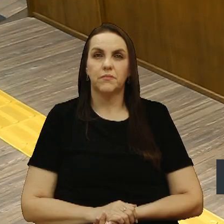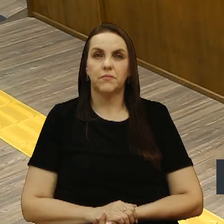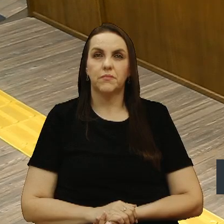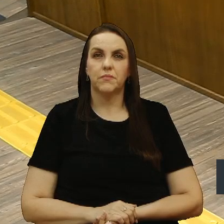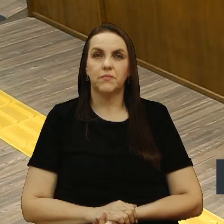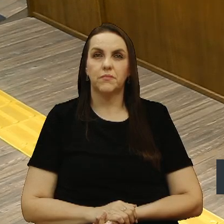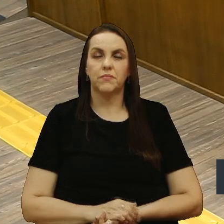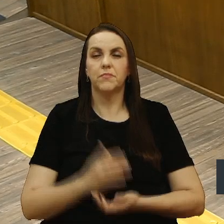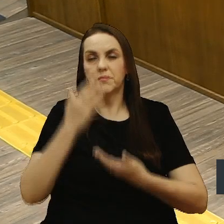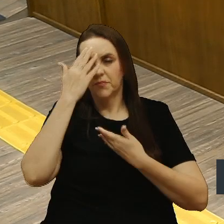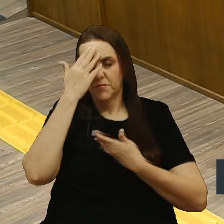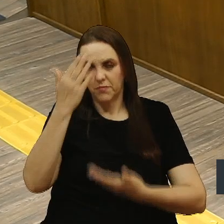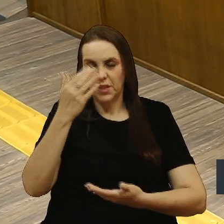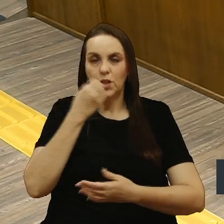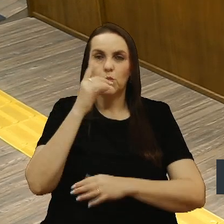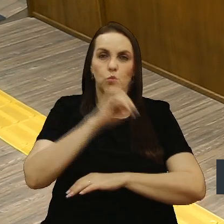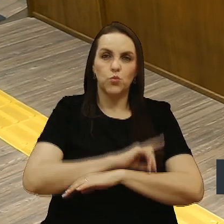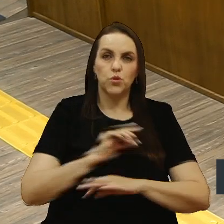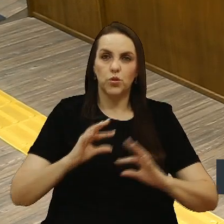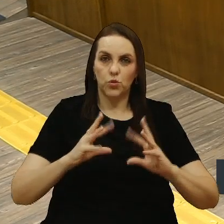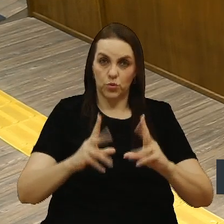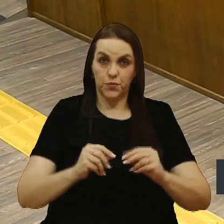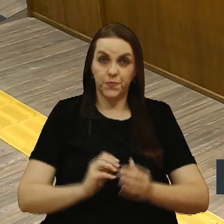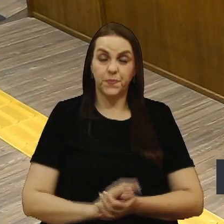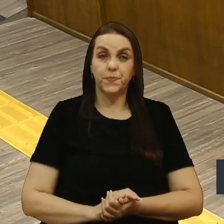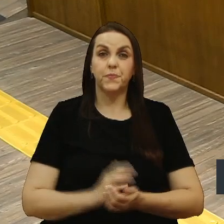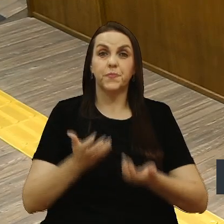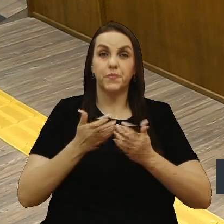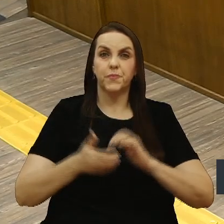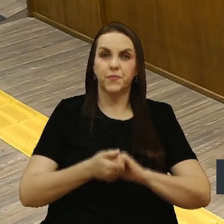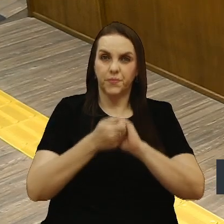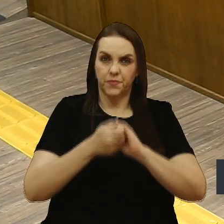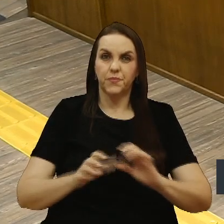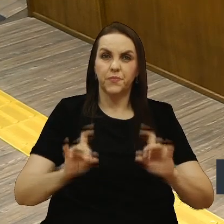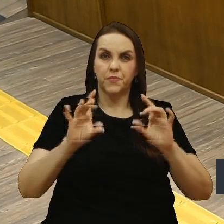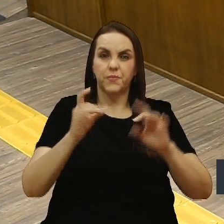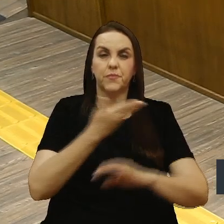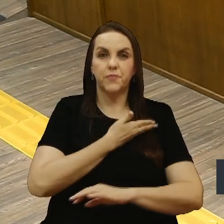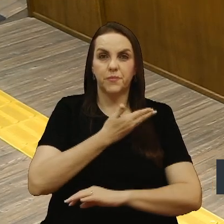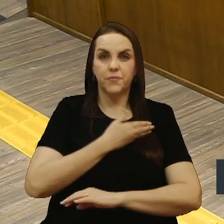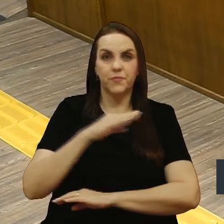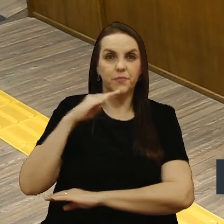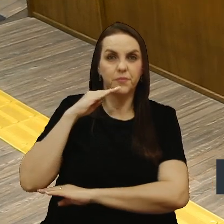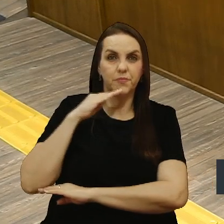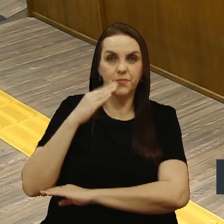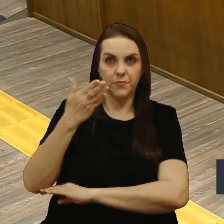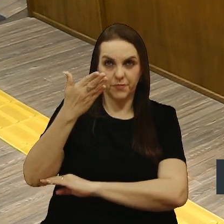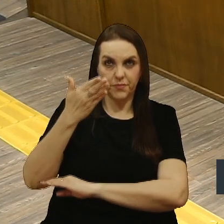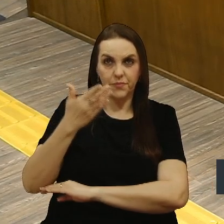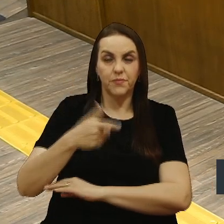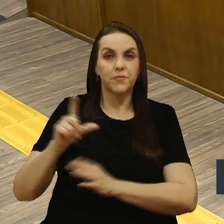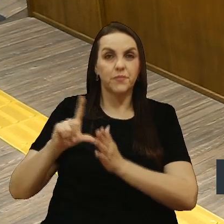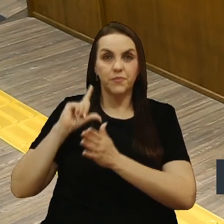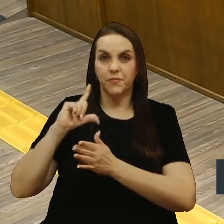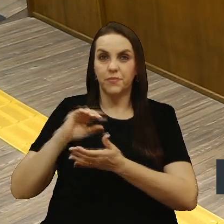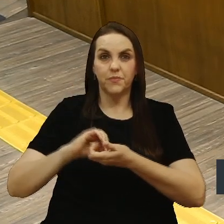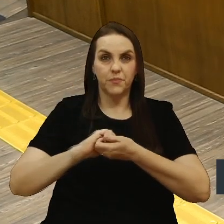Muito obrigado, bom dia a todos. Queria cumprimentar em especial meu amigo Alexandre Bortoluz, que eu não havia cumprimentado